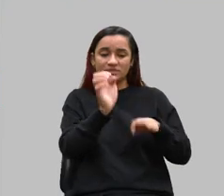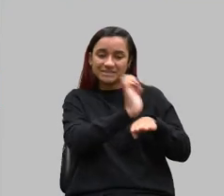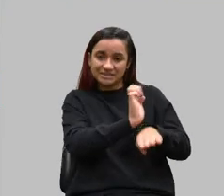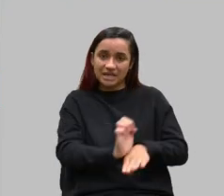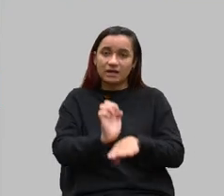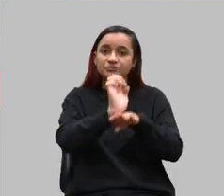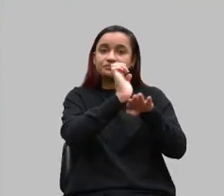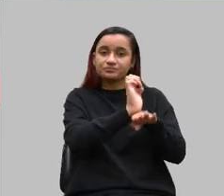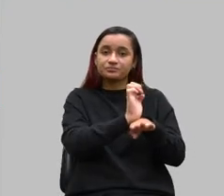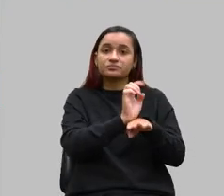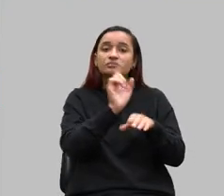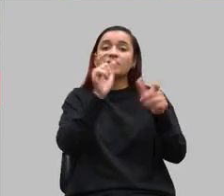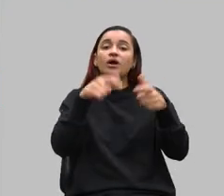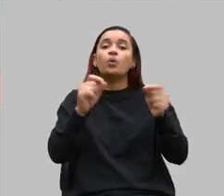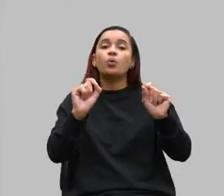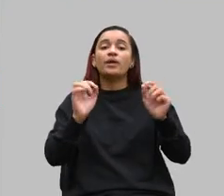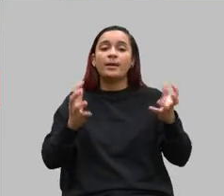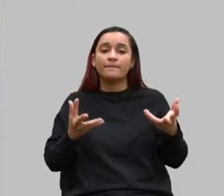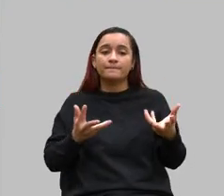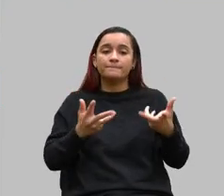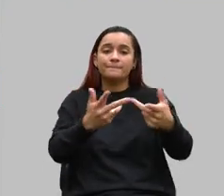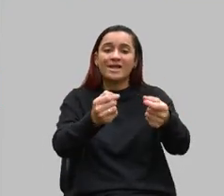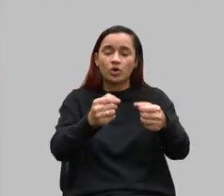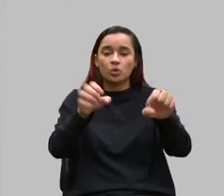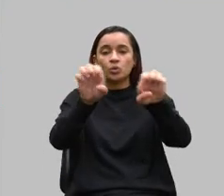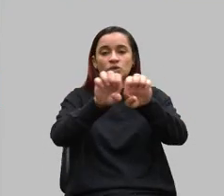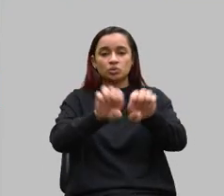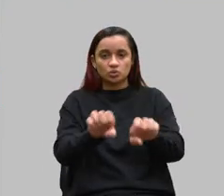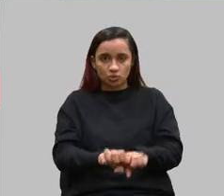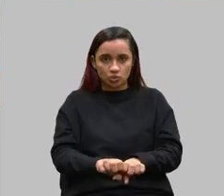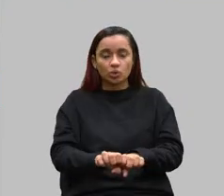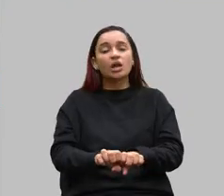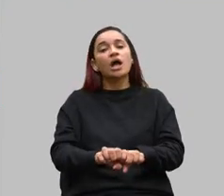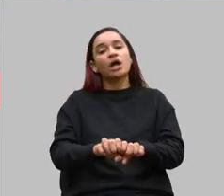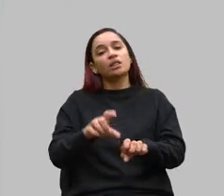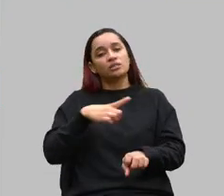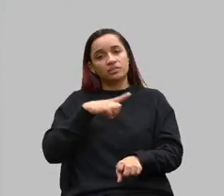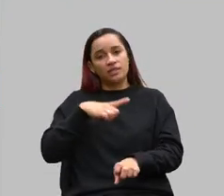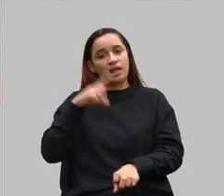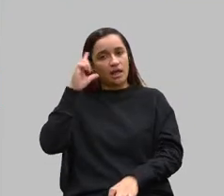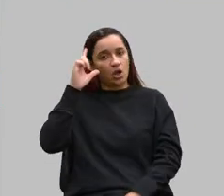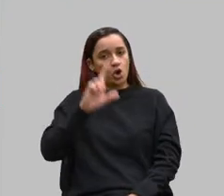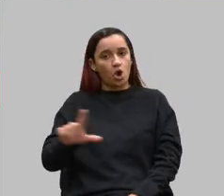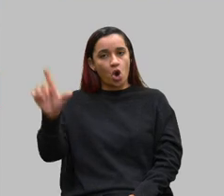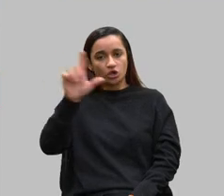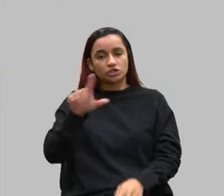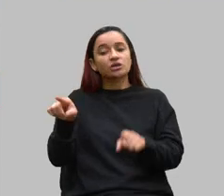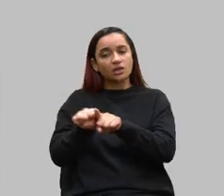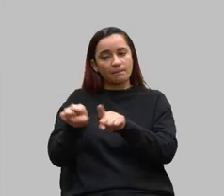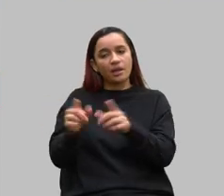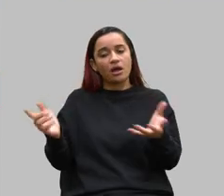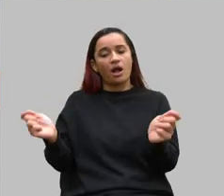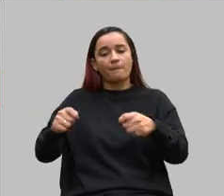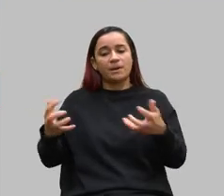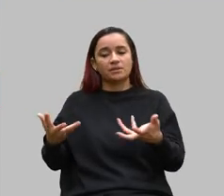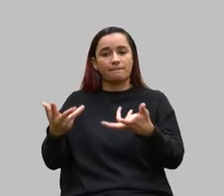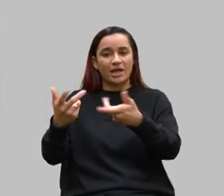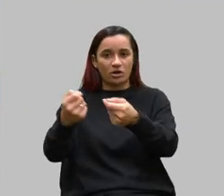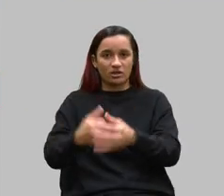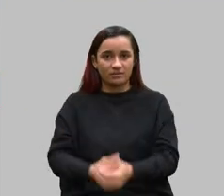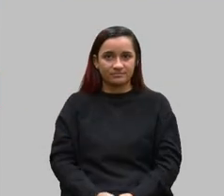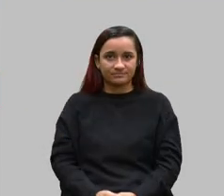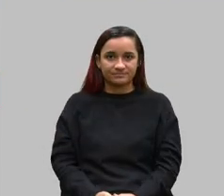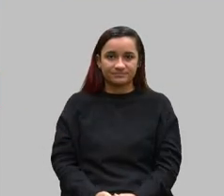que melhorando a sua infraestrutura a logística vai melhorar também